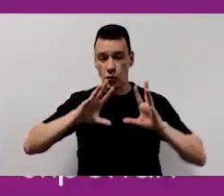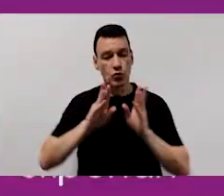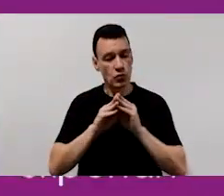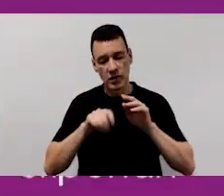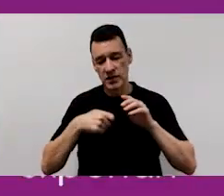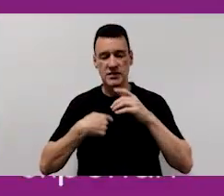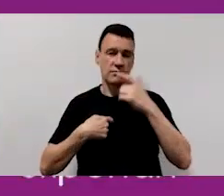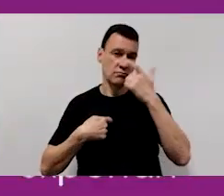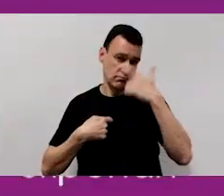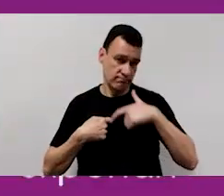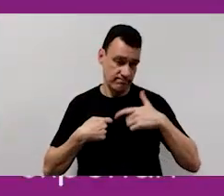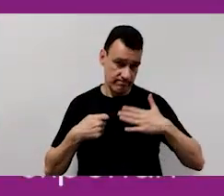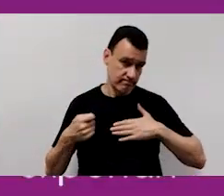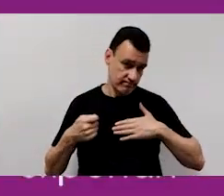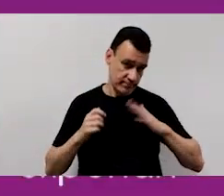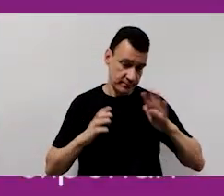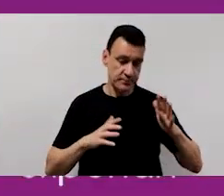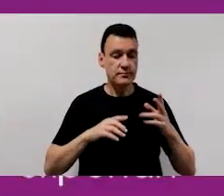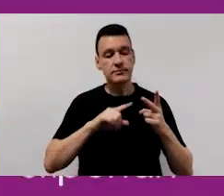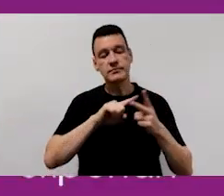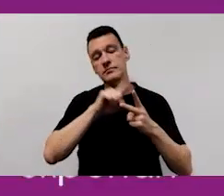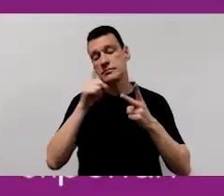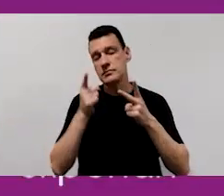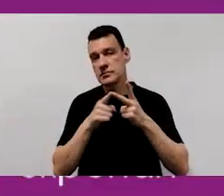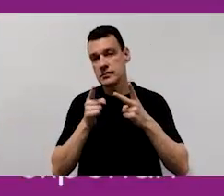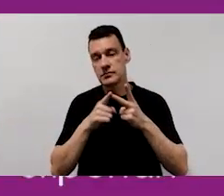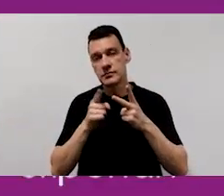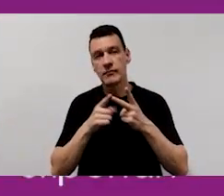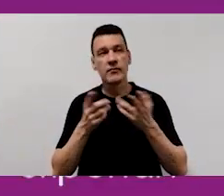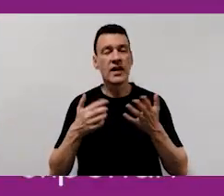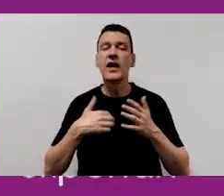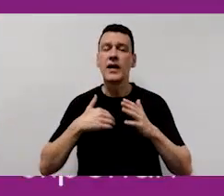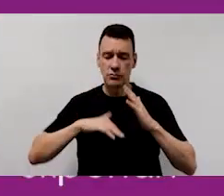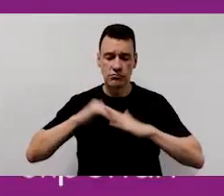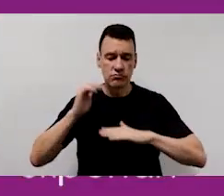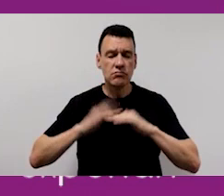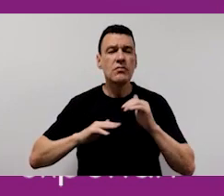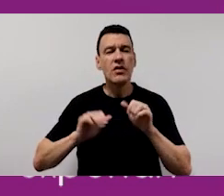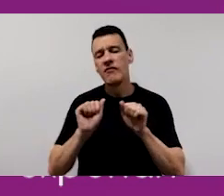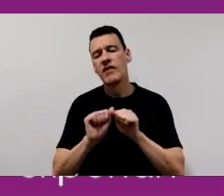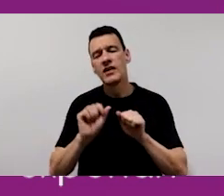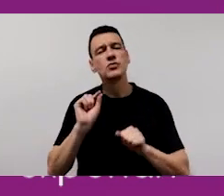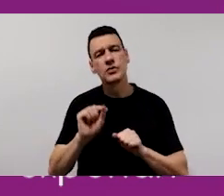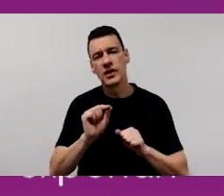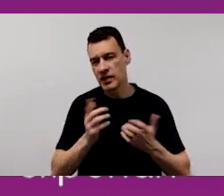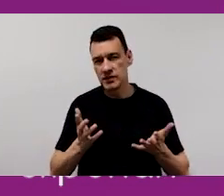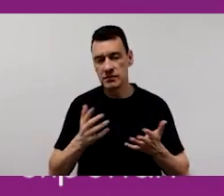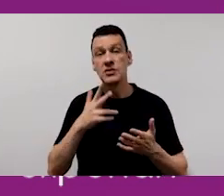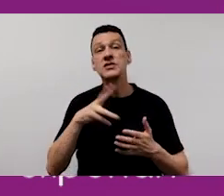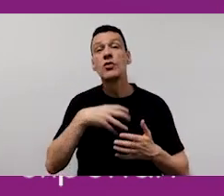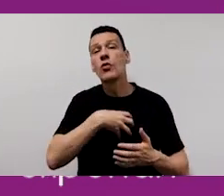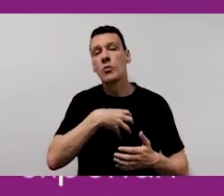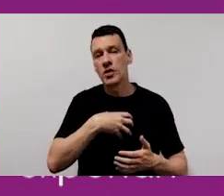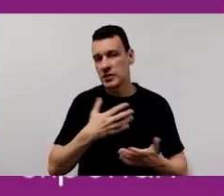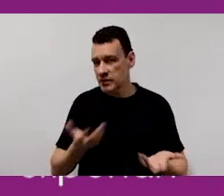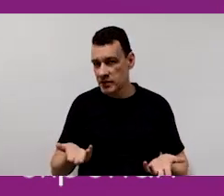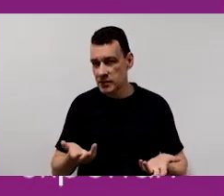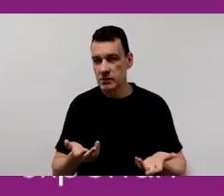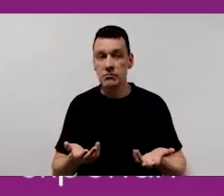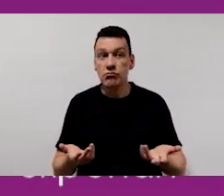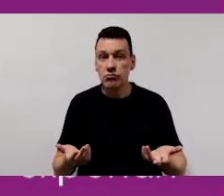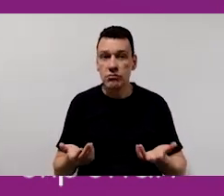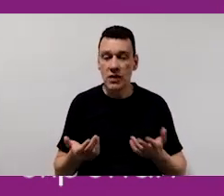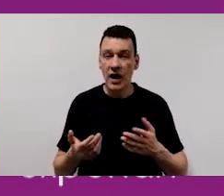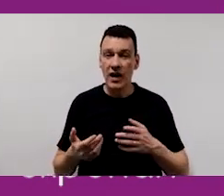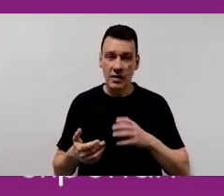é algo que você faz, é o seu comportamento. É normal você estar no lugar que você está, fazendo um